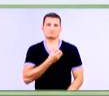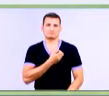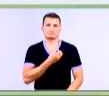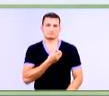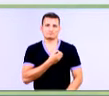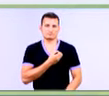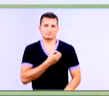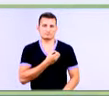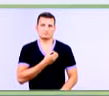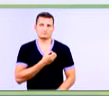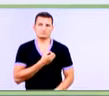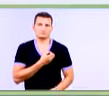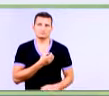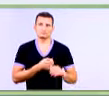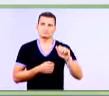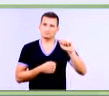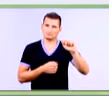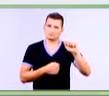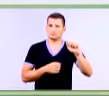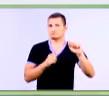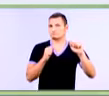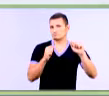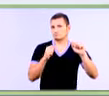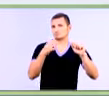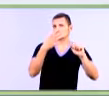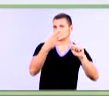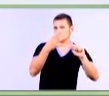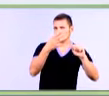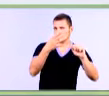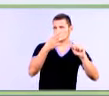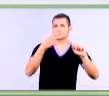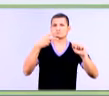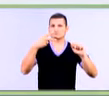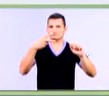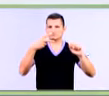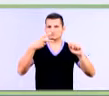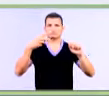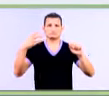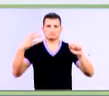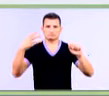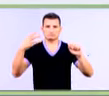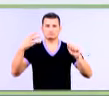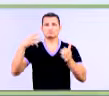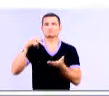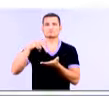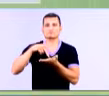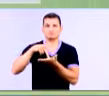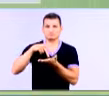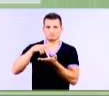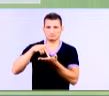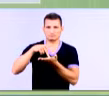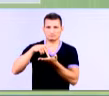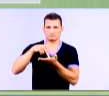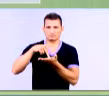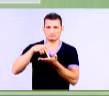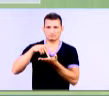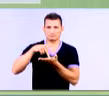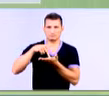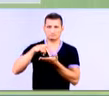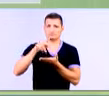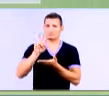tá? A pode ter o valor 4, é maior que o valor 3, verdadeiro, ok. Esse A e